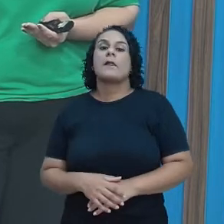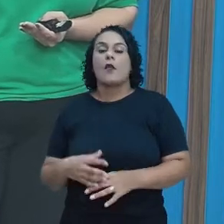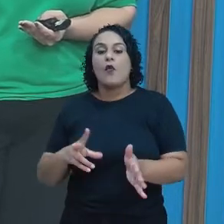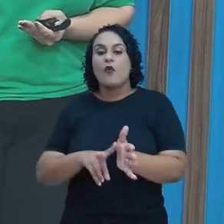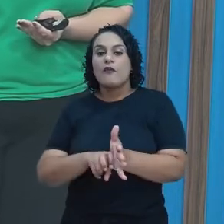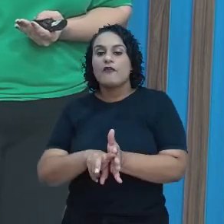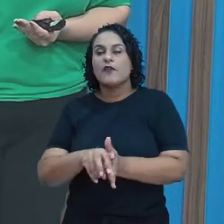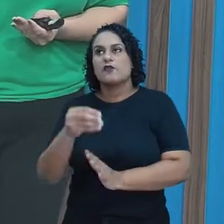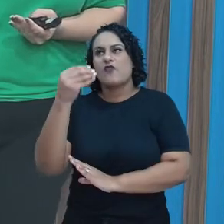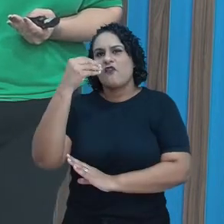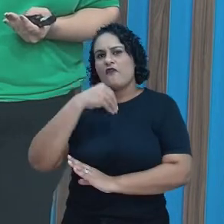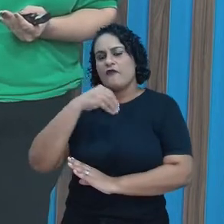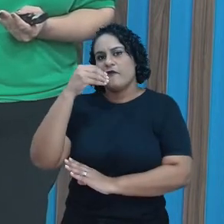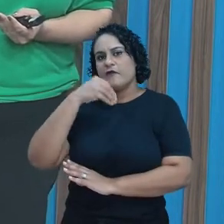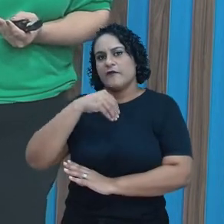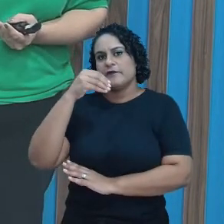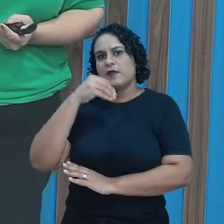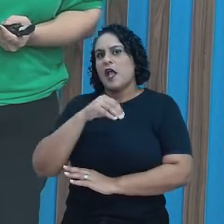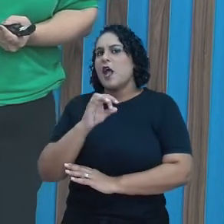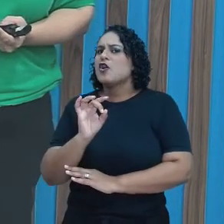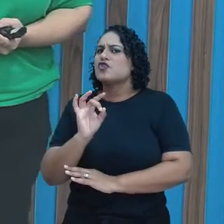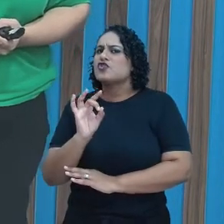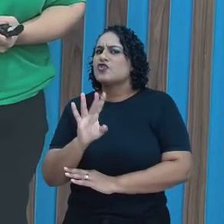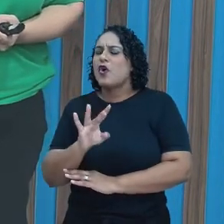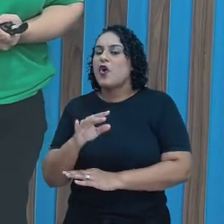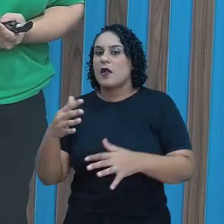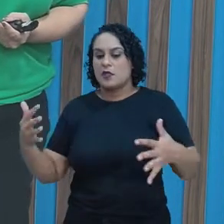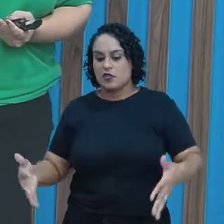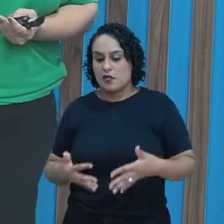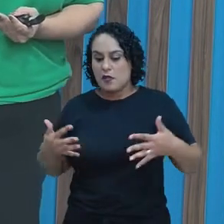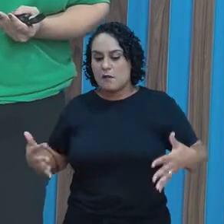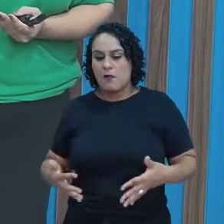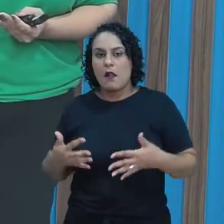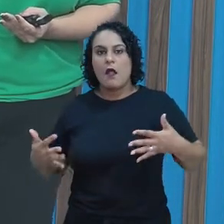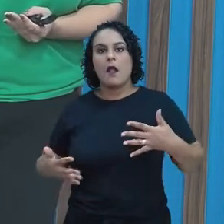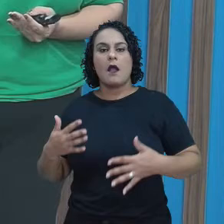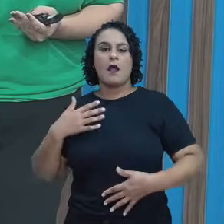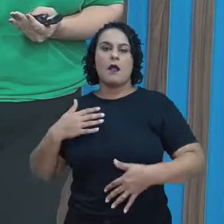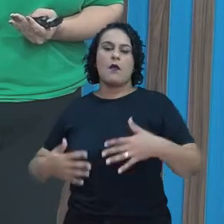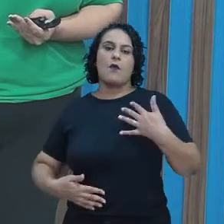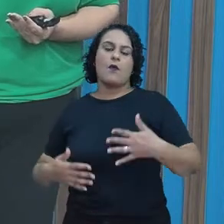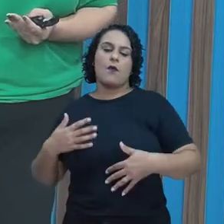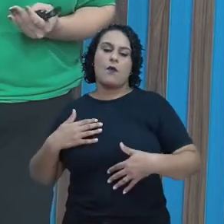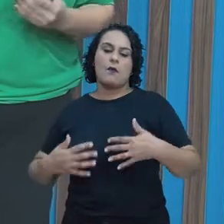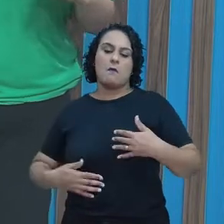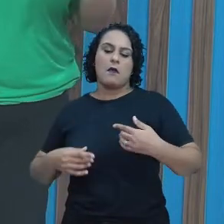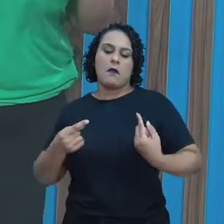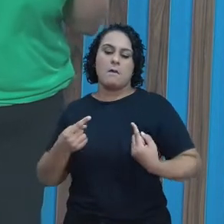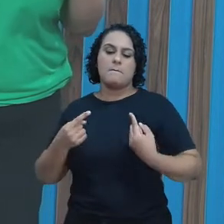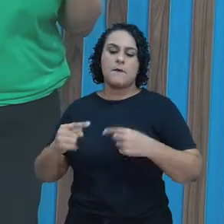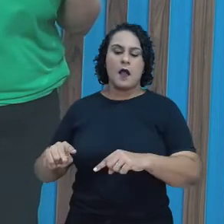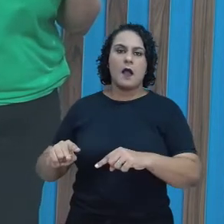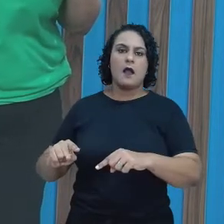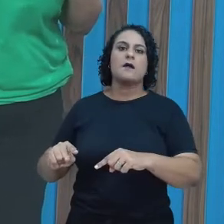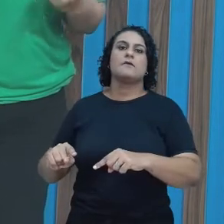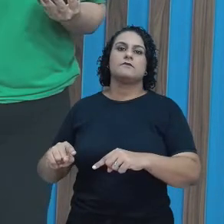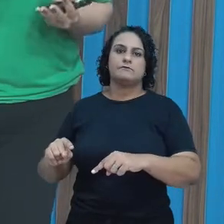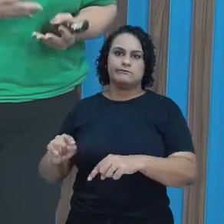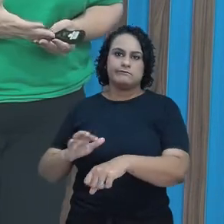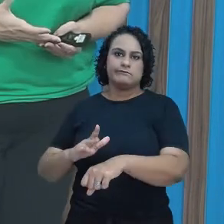enfraquecido justamente para apenas estimular o seu sistema imunológico a